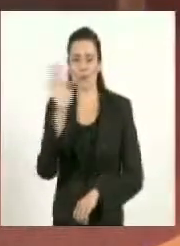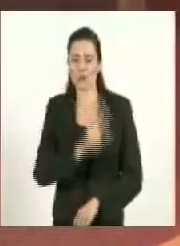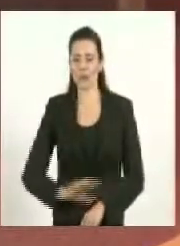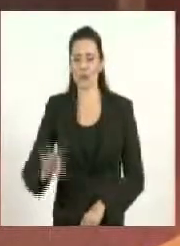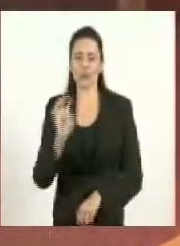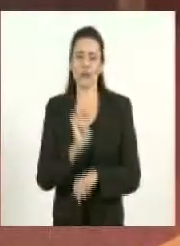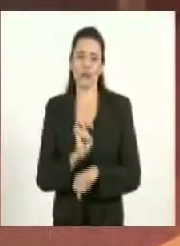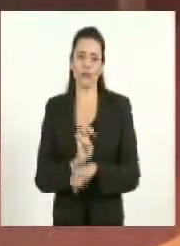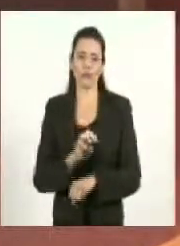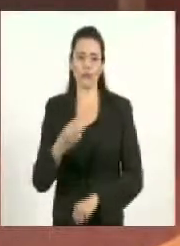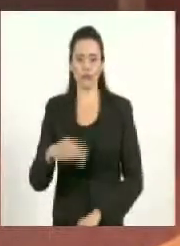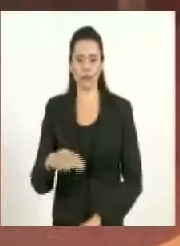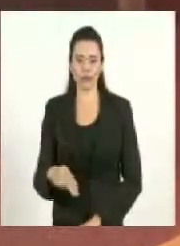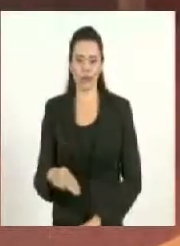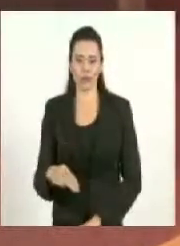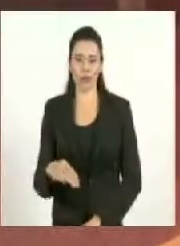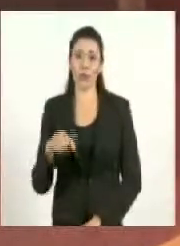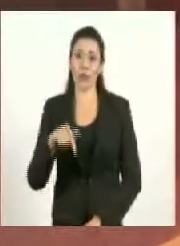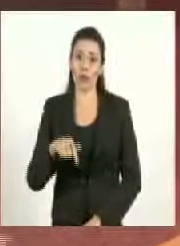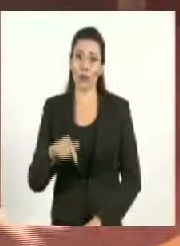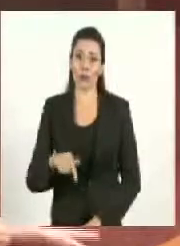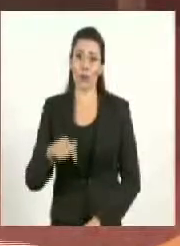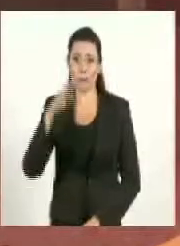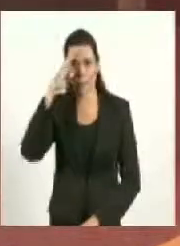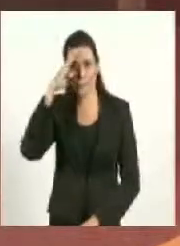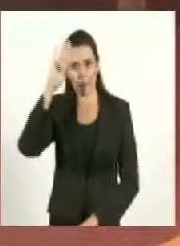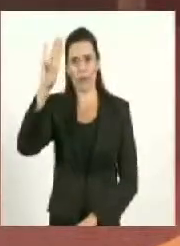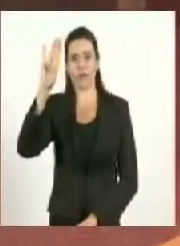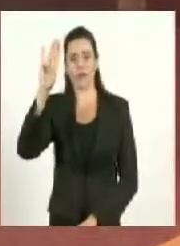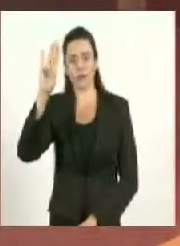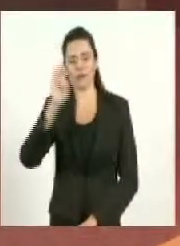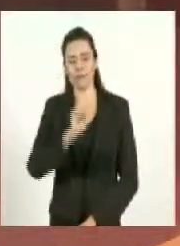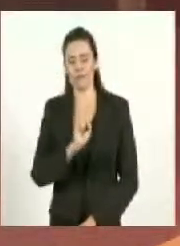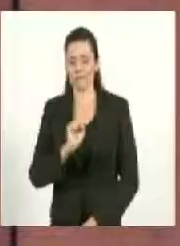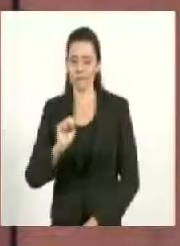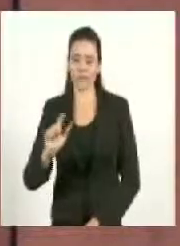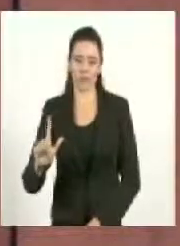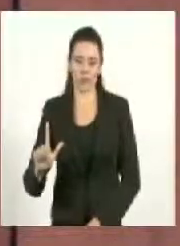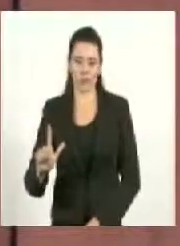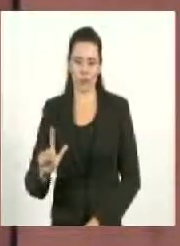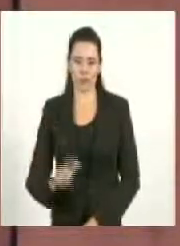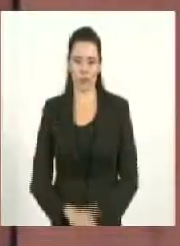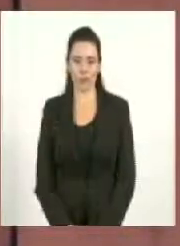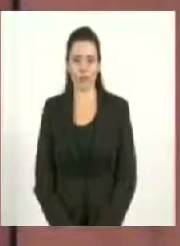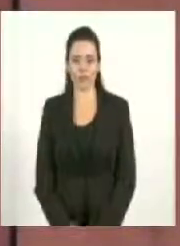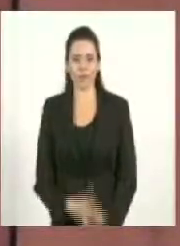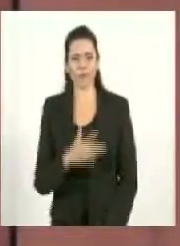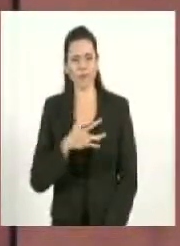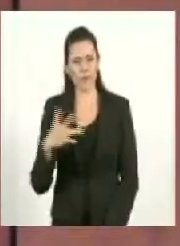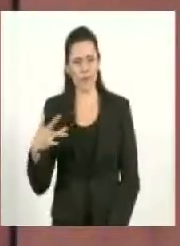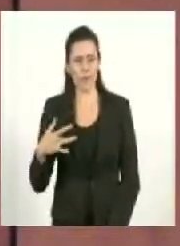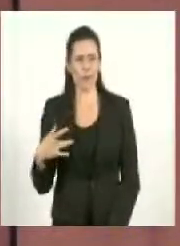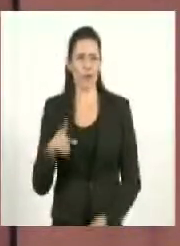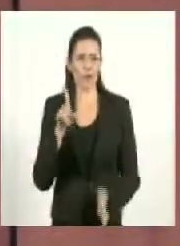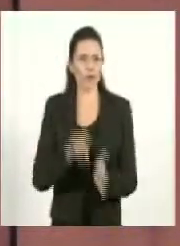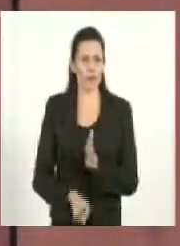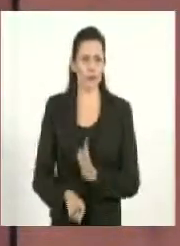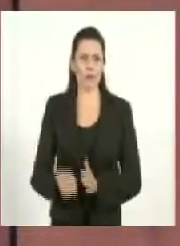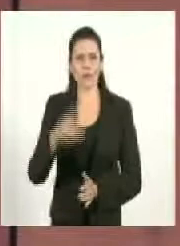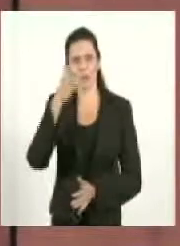Luís, onde ele teve uma maior votação. Na saúde nem se fala. Demissão dos